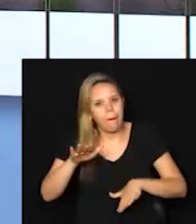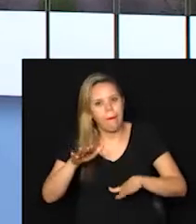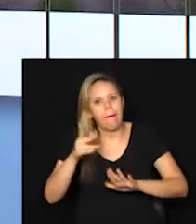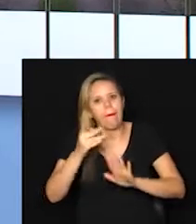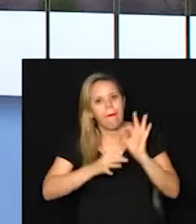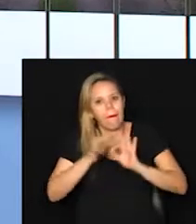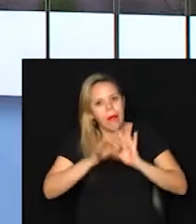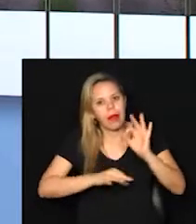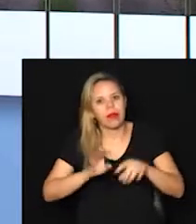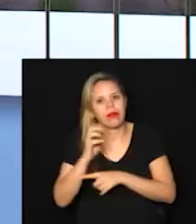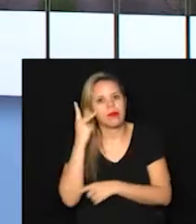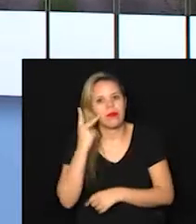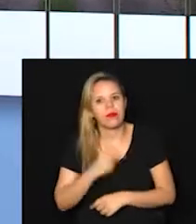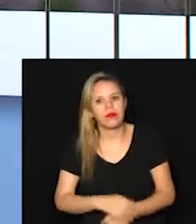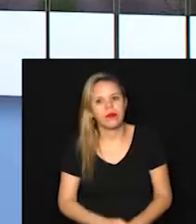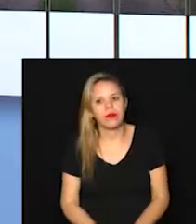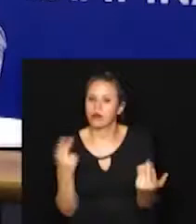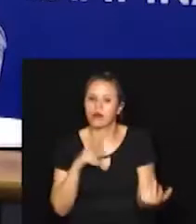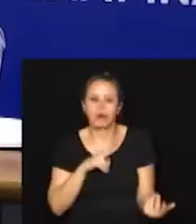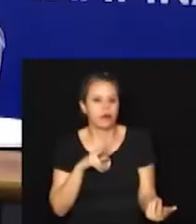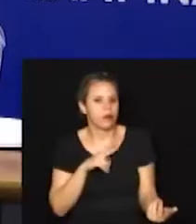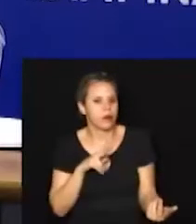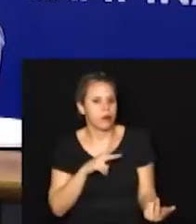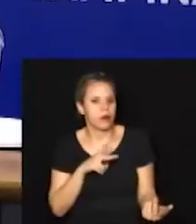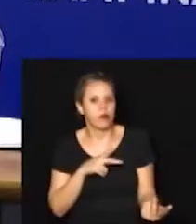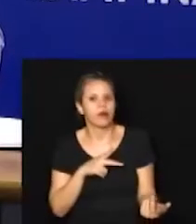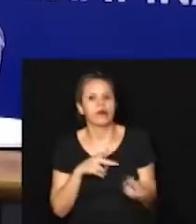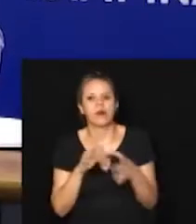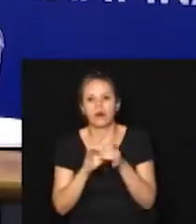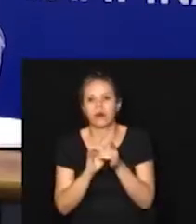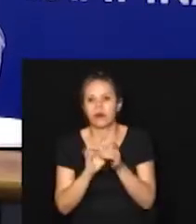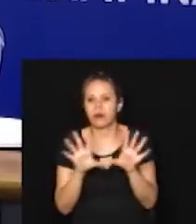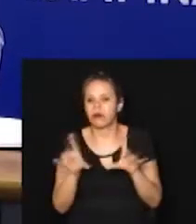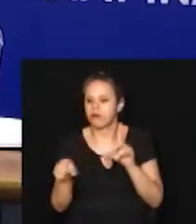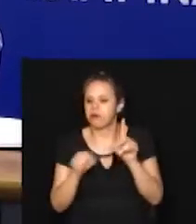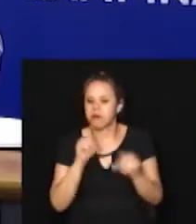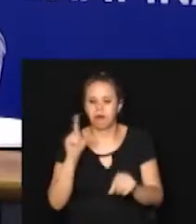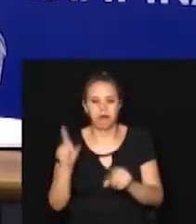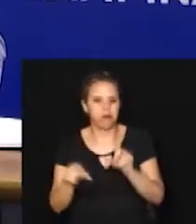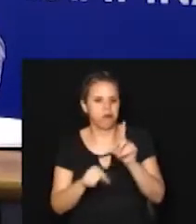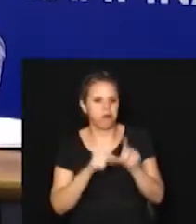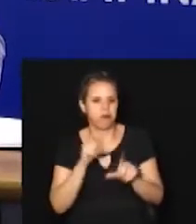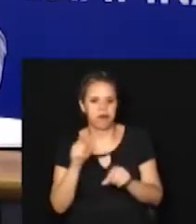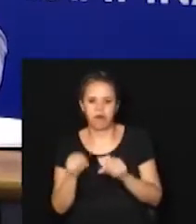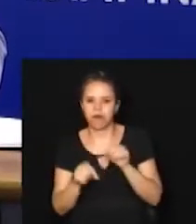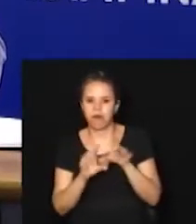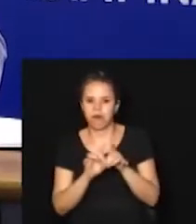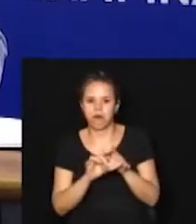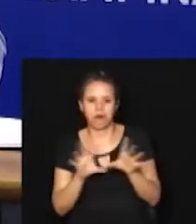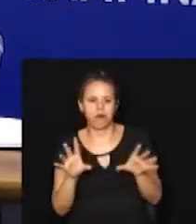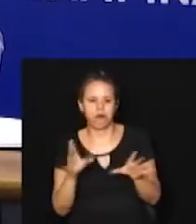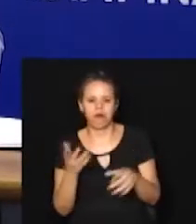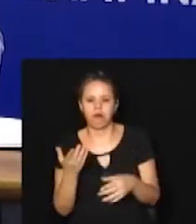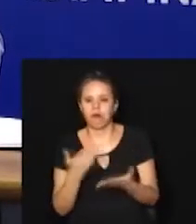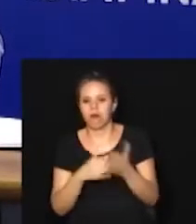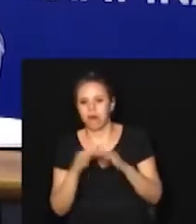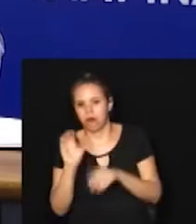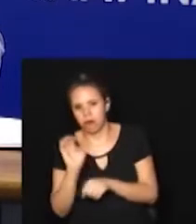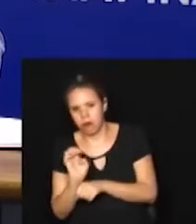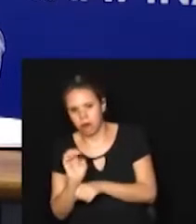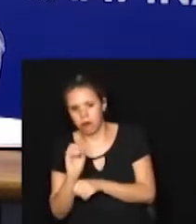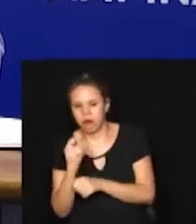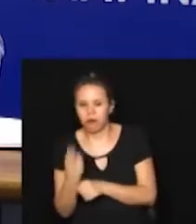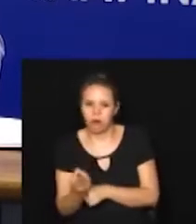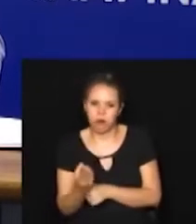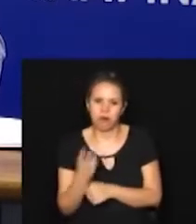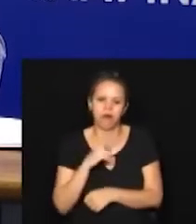Plano São Paulo. Eu estou deixando facultativo para a rede estadual. A rede estadual, ela não